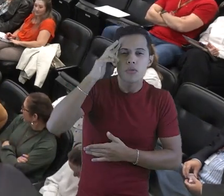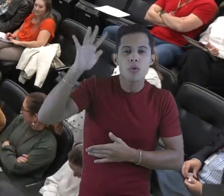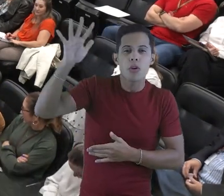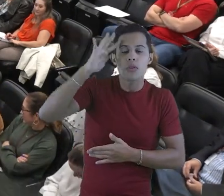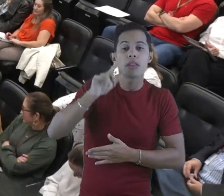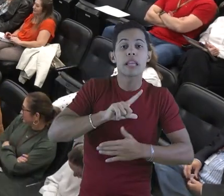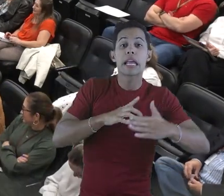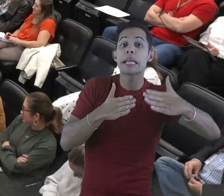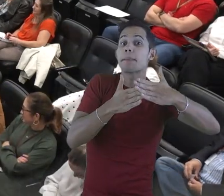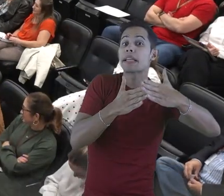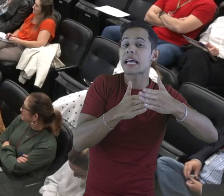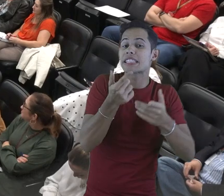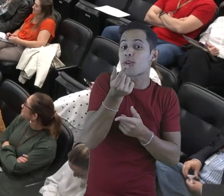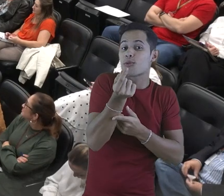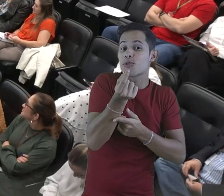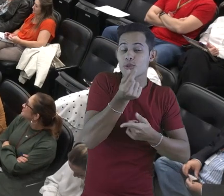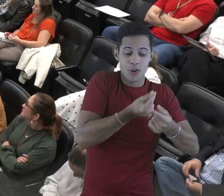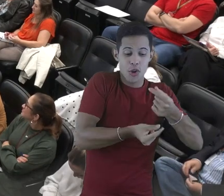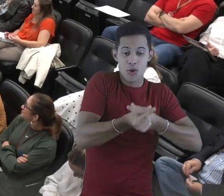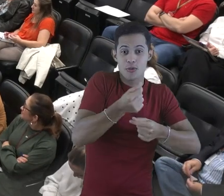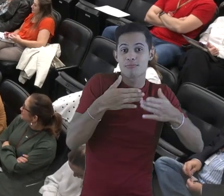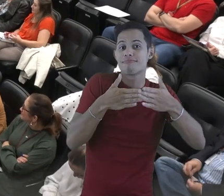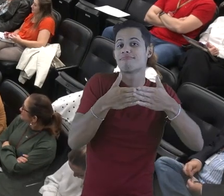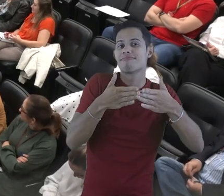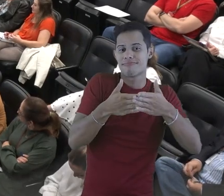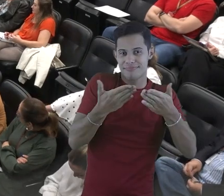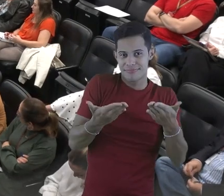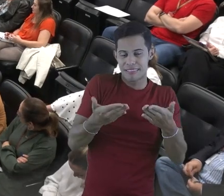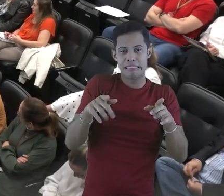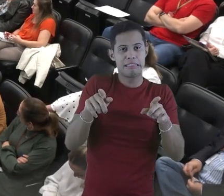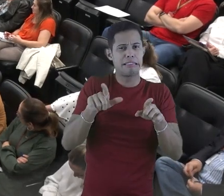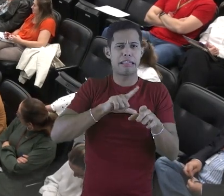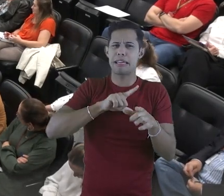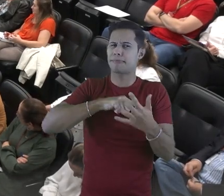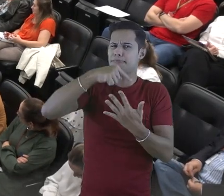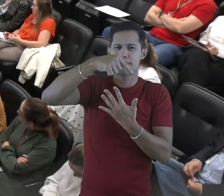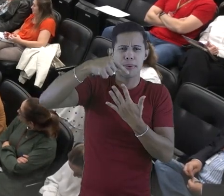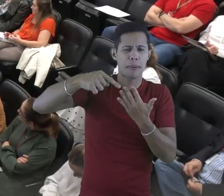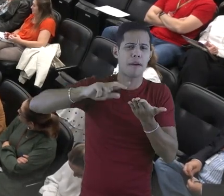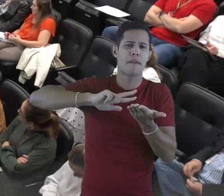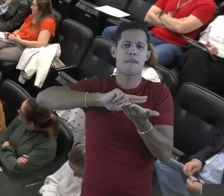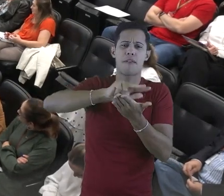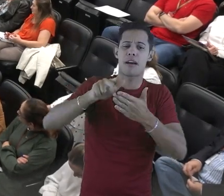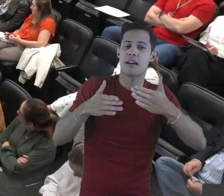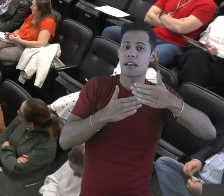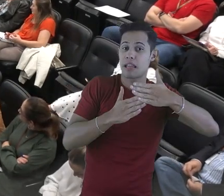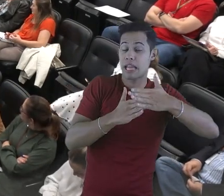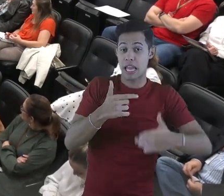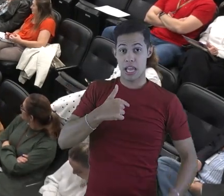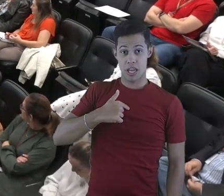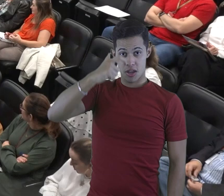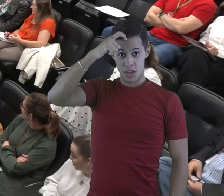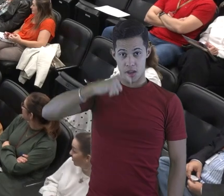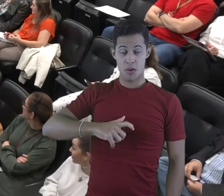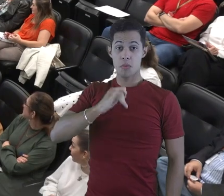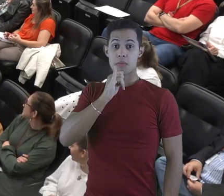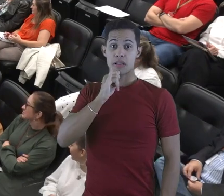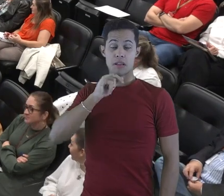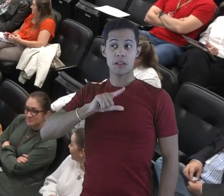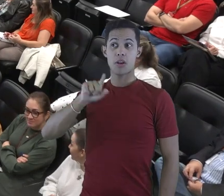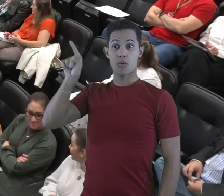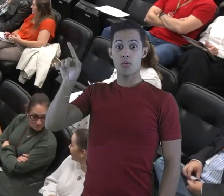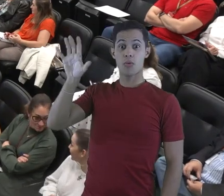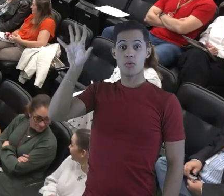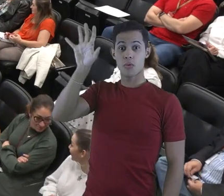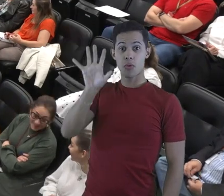vocês tem várias limitações eu no caso tenho uma limitação regional para ter um IAT por exemplo vou botar o IAT até